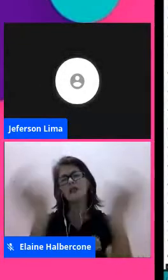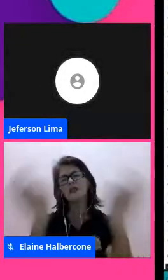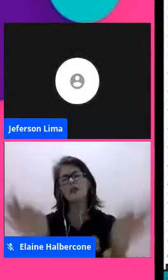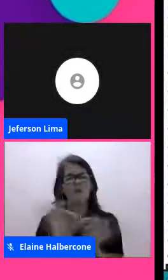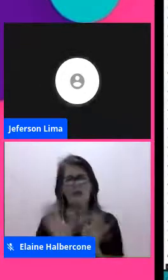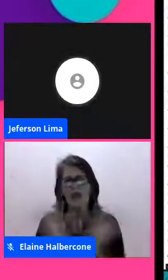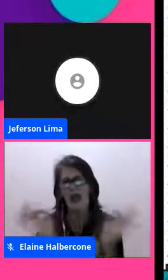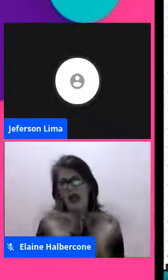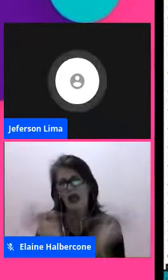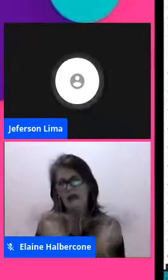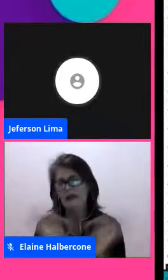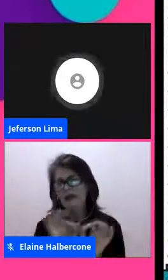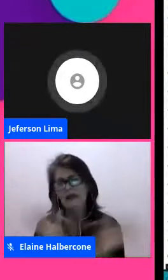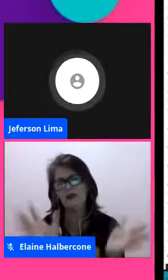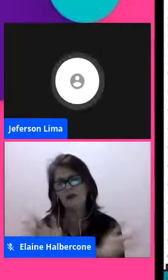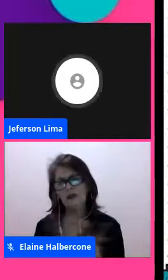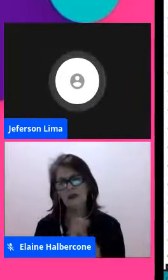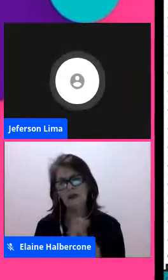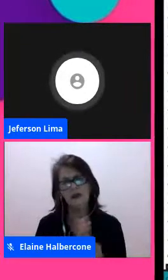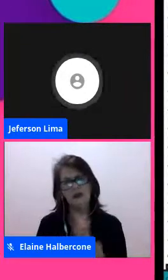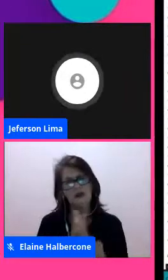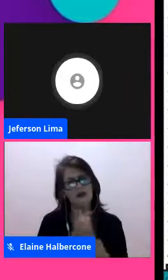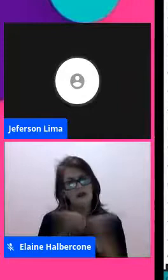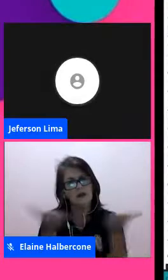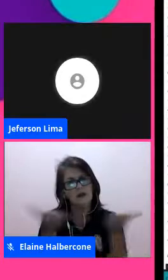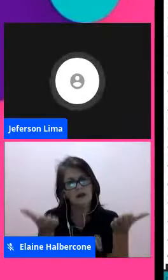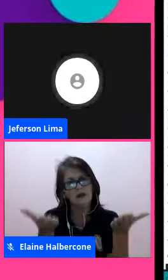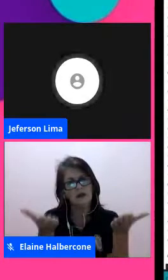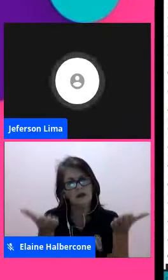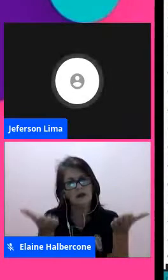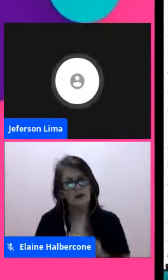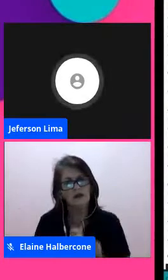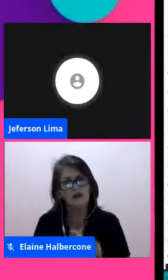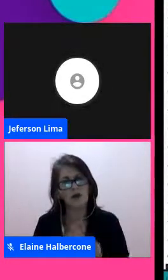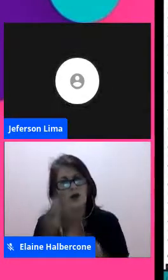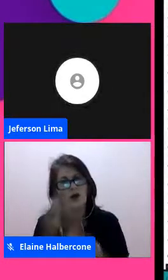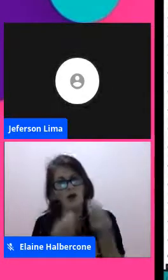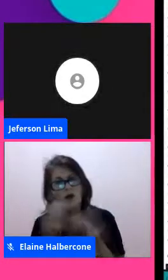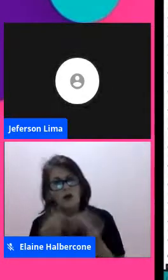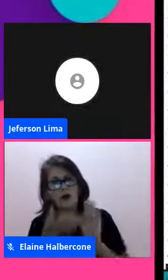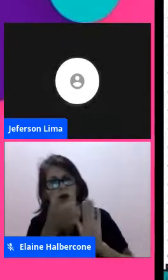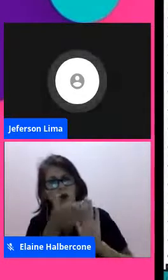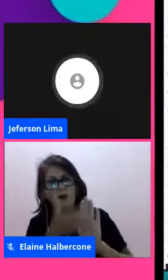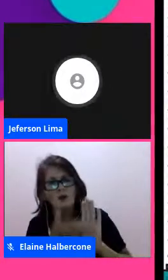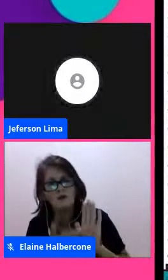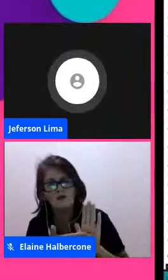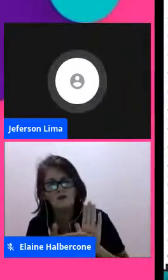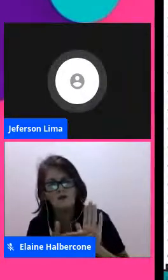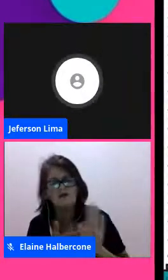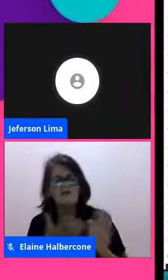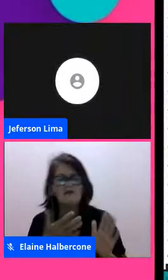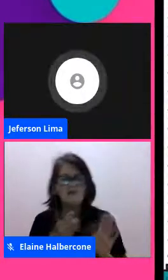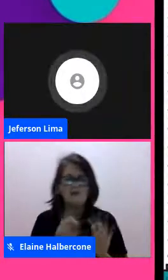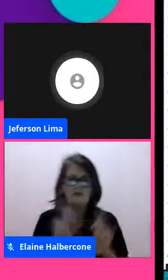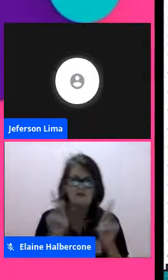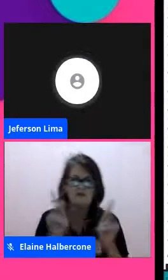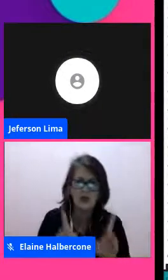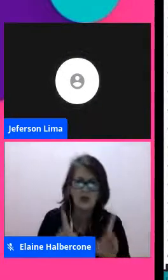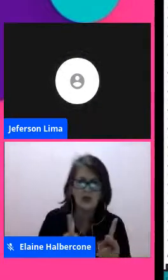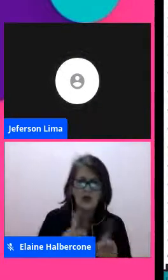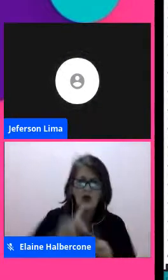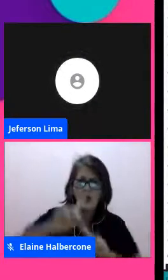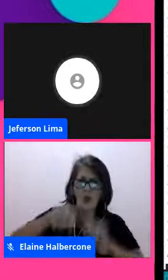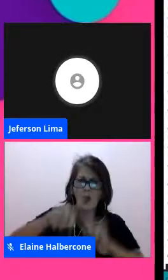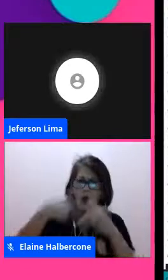né? Pronto. Mas já mostrei para vocês aqui, né, como fica a questão da programação. Tranquilo? Qual é o nosso próximo